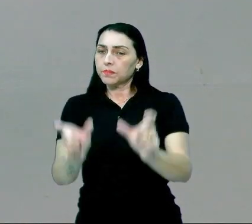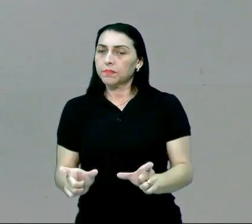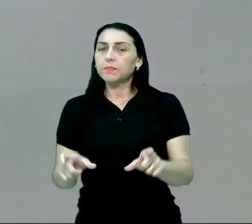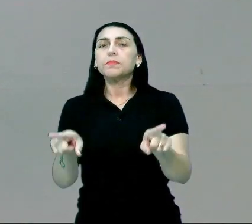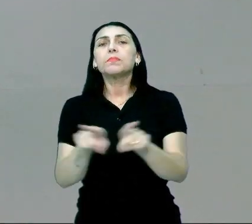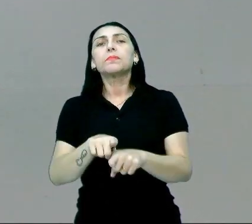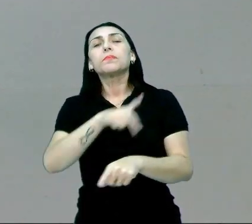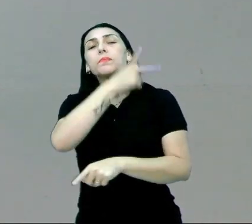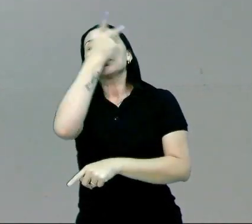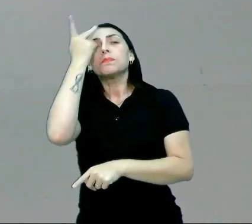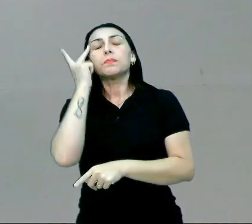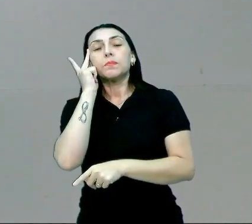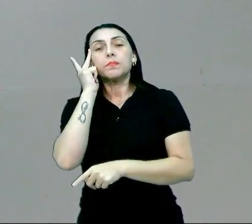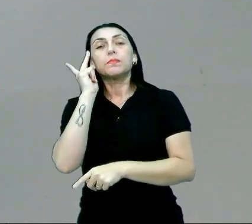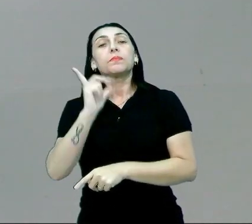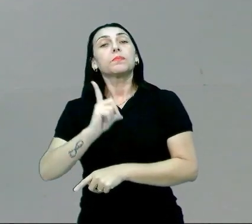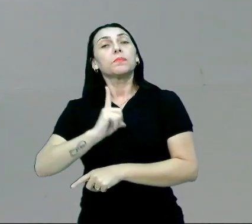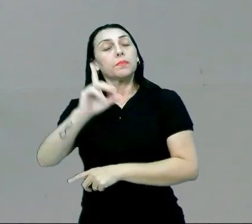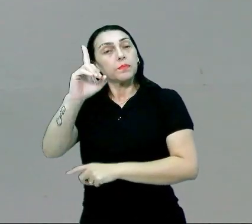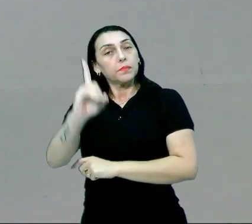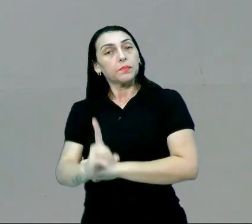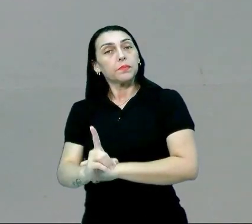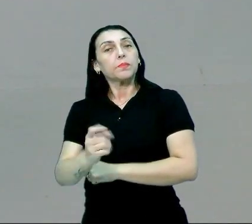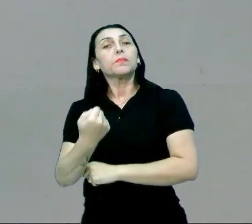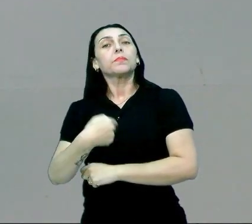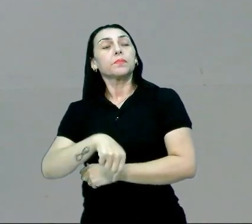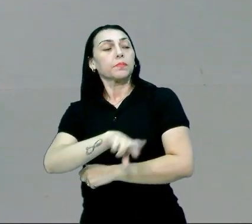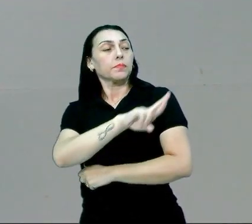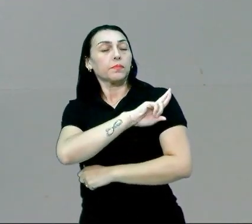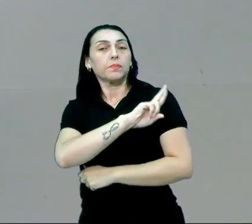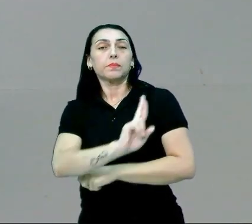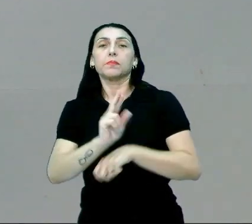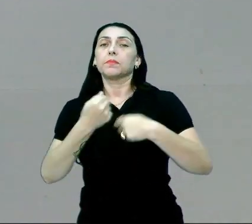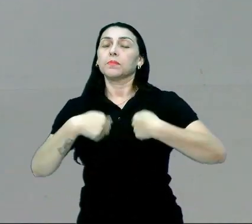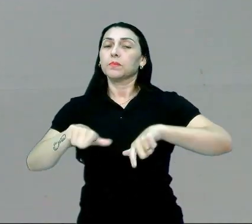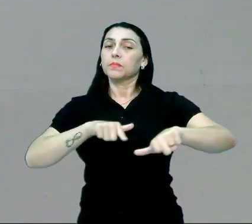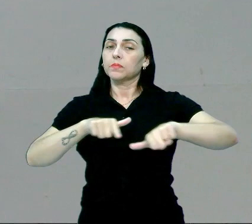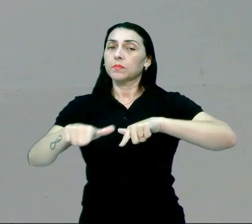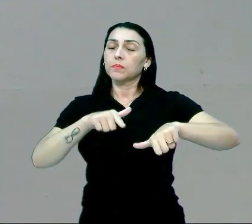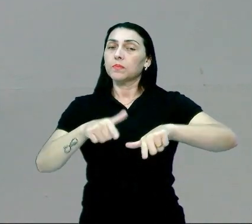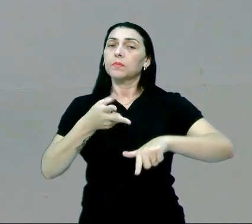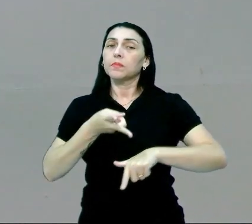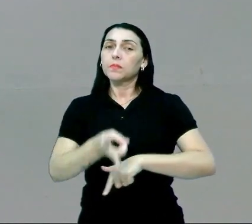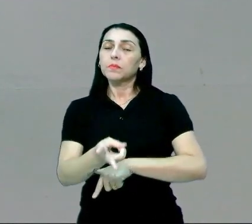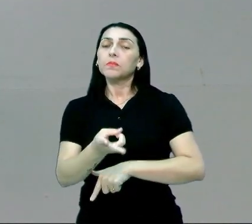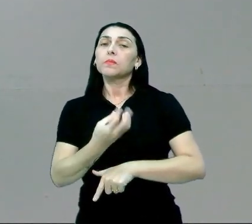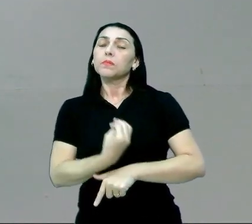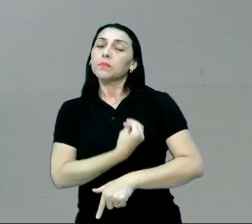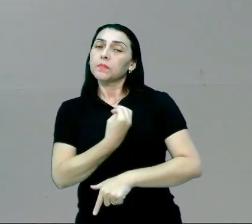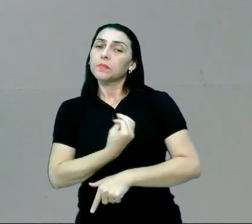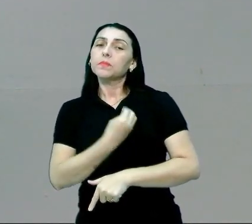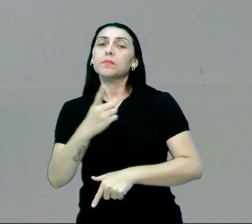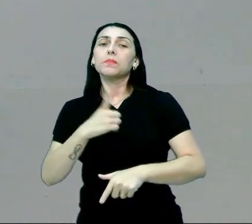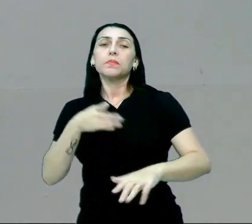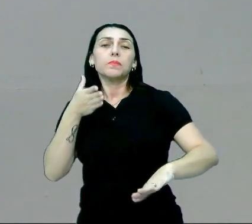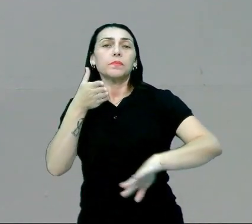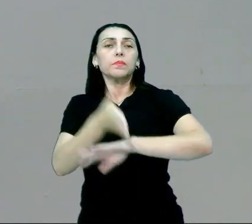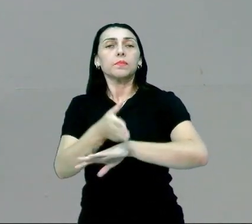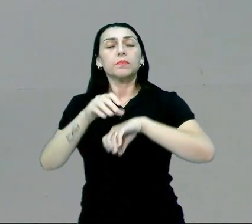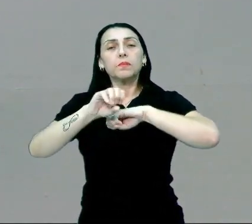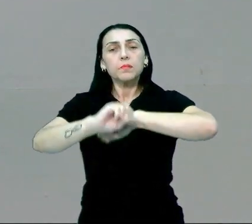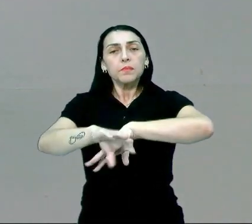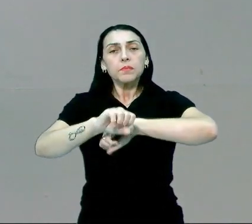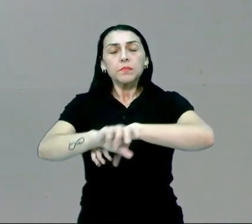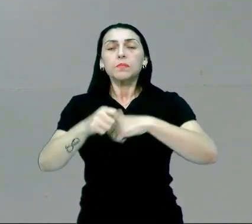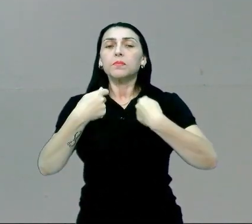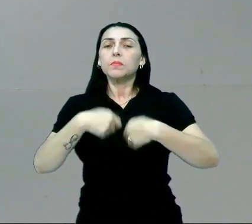também são pessoas de direito, que precisam do emprego para o seu sustento, que precisam ter acesso à